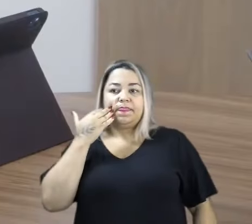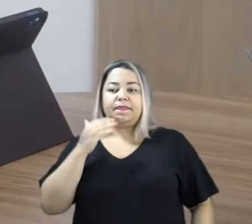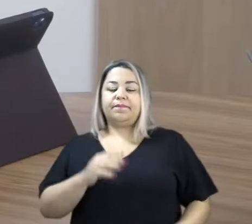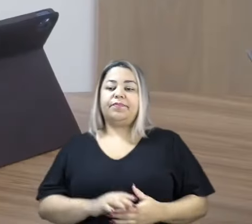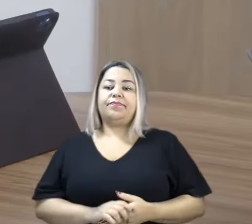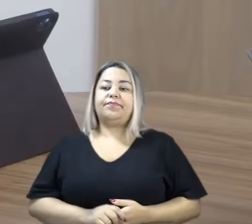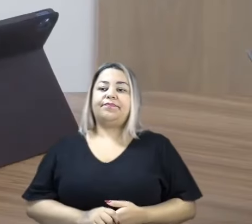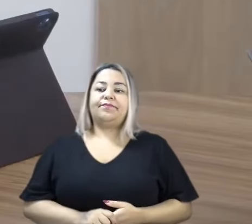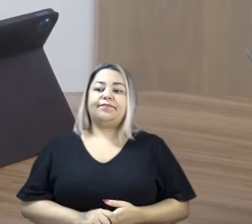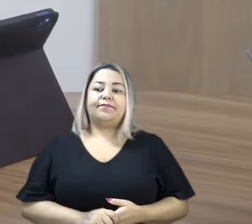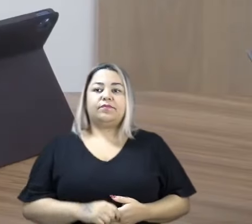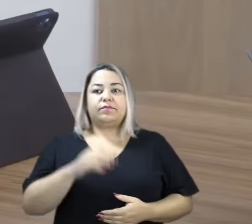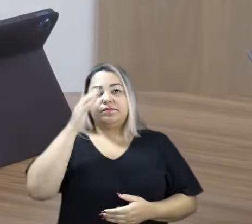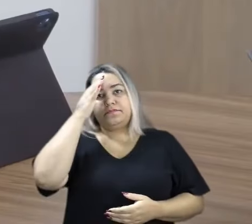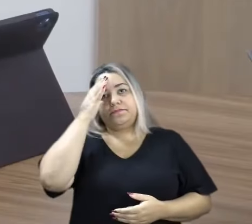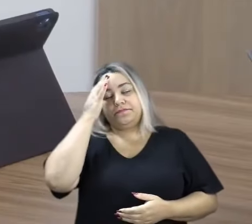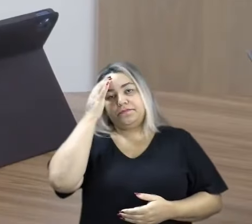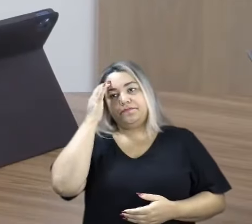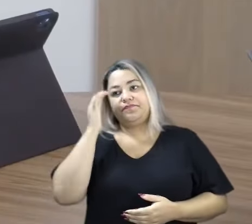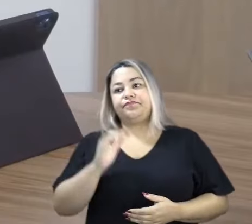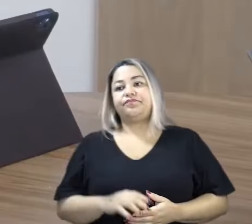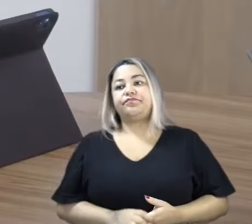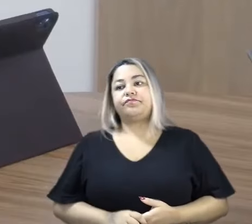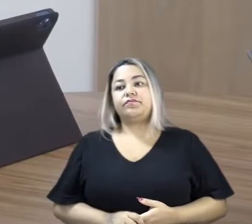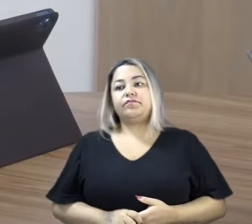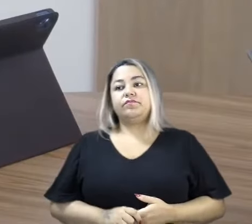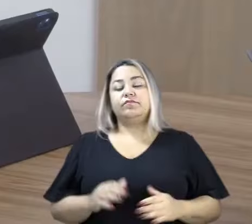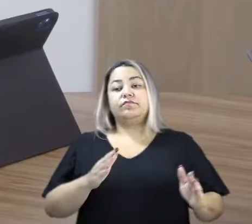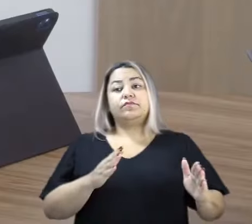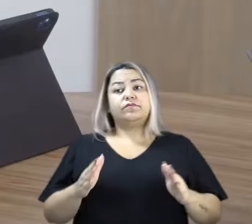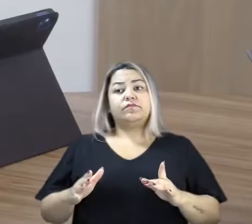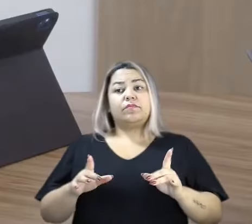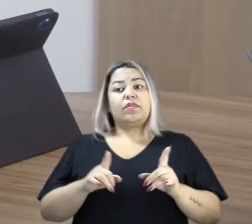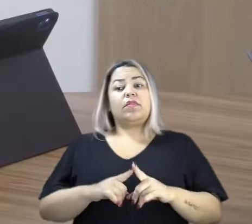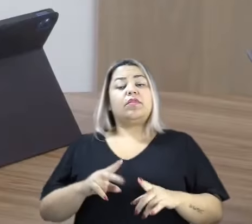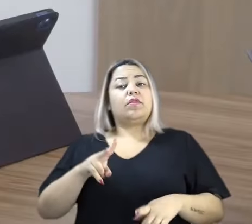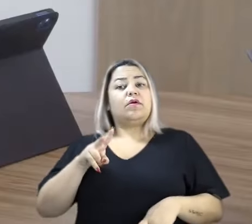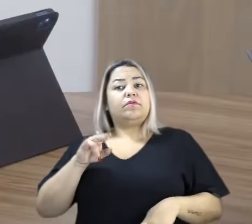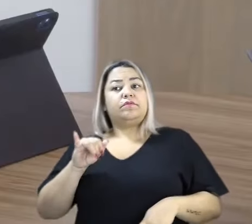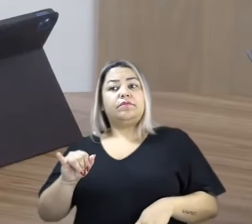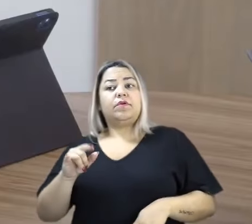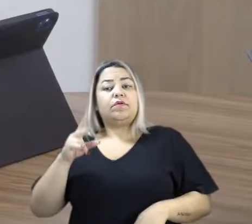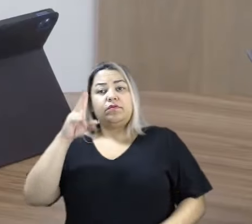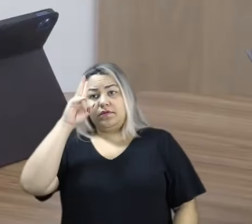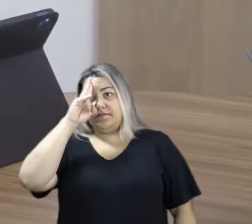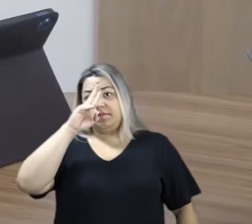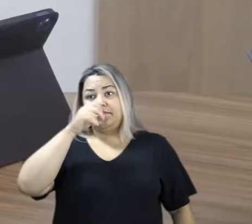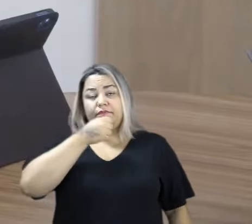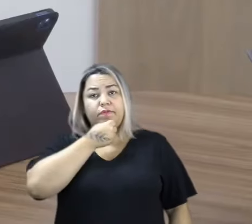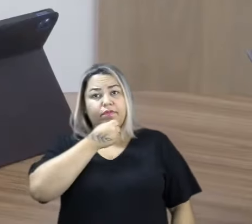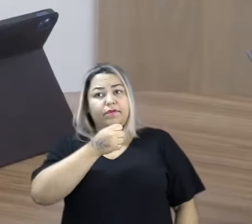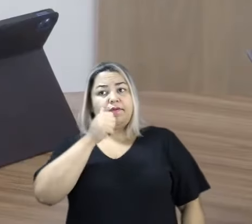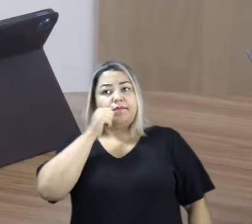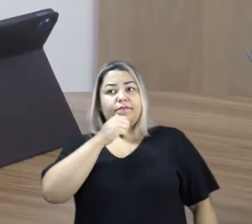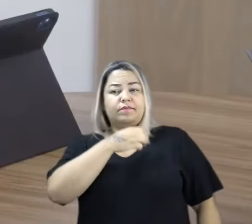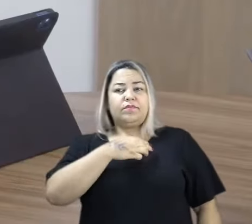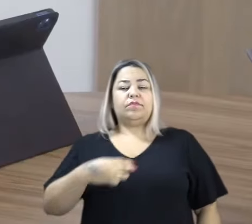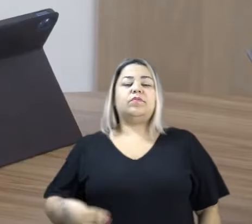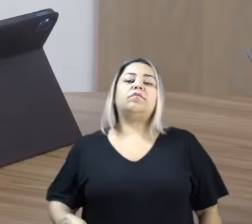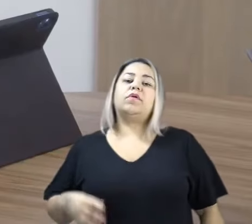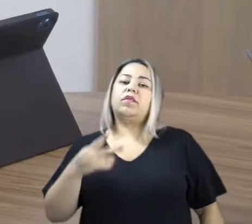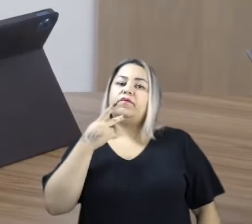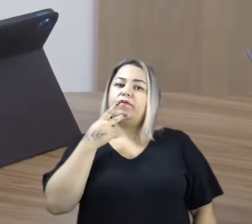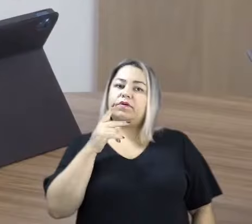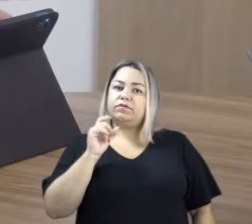esse processo. Então, o processo de adesão ele vai sendo voluntário. Eu lembro que na entrevista que a ministra deu, ela até